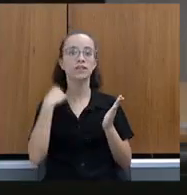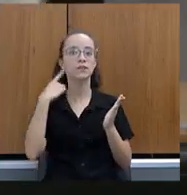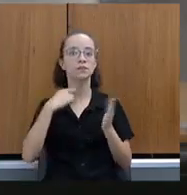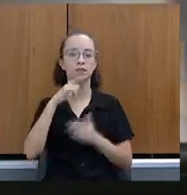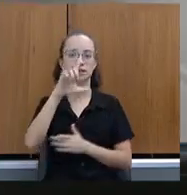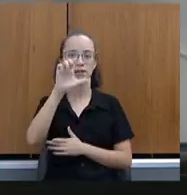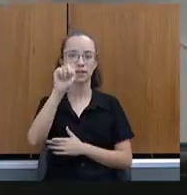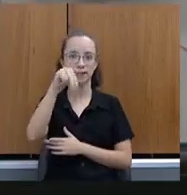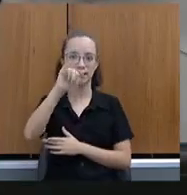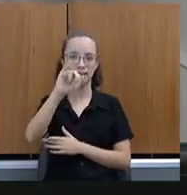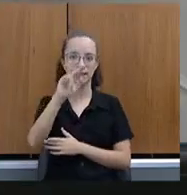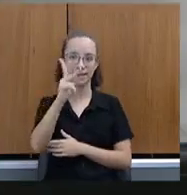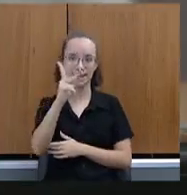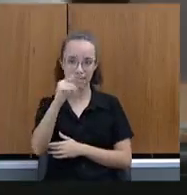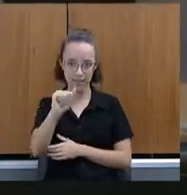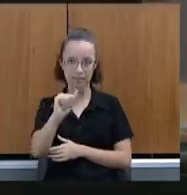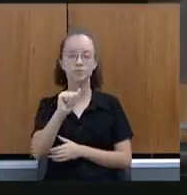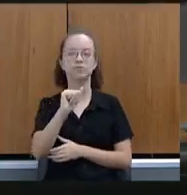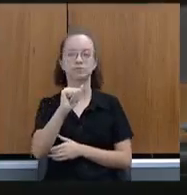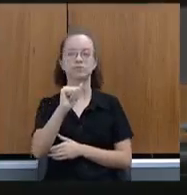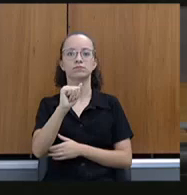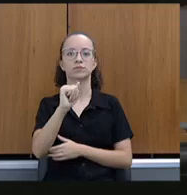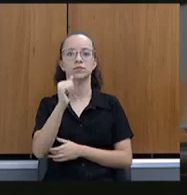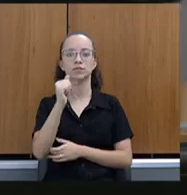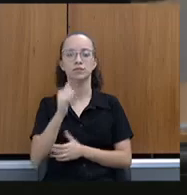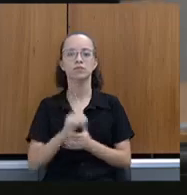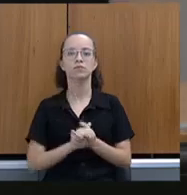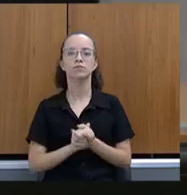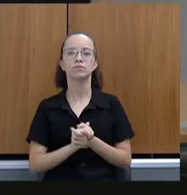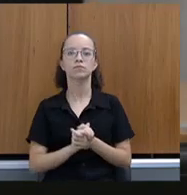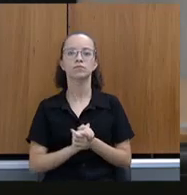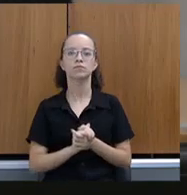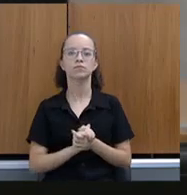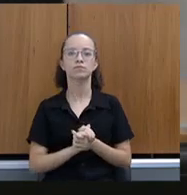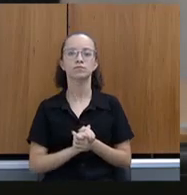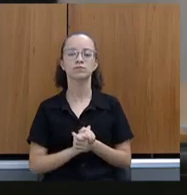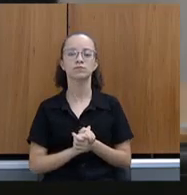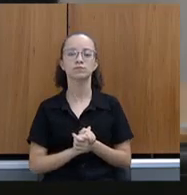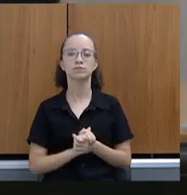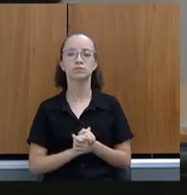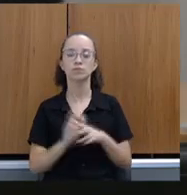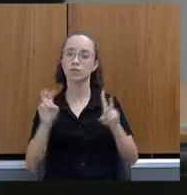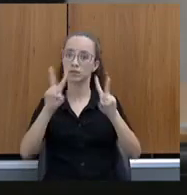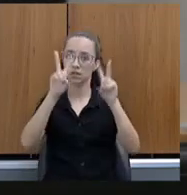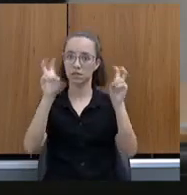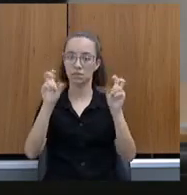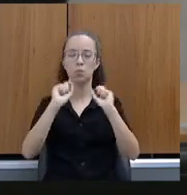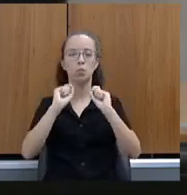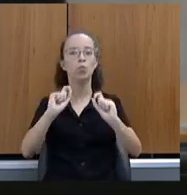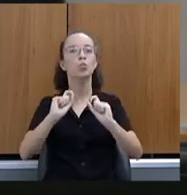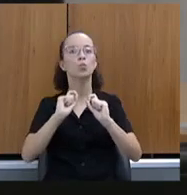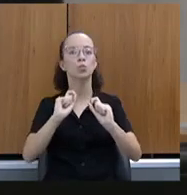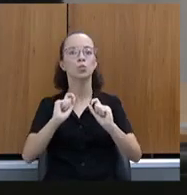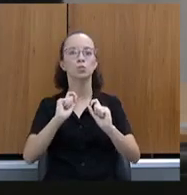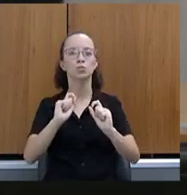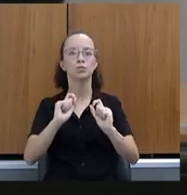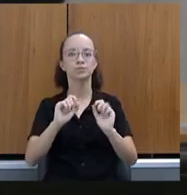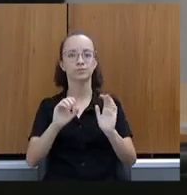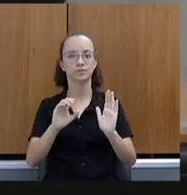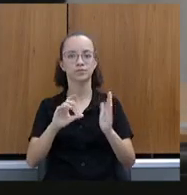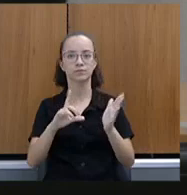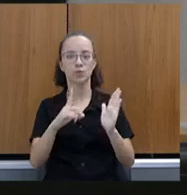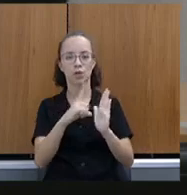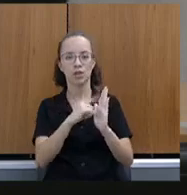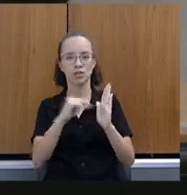Leninha com o seguinte teor requer nos termos do artigo